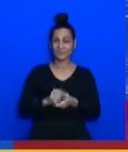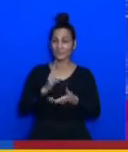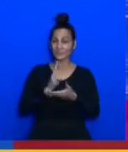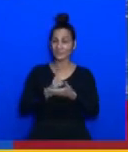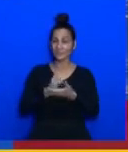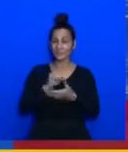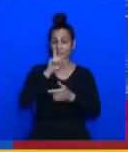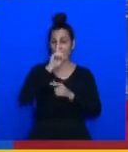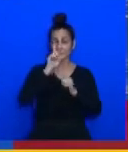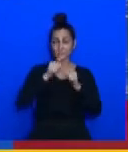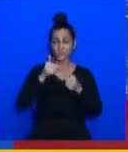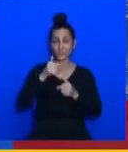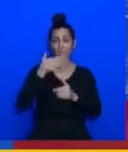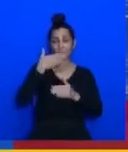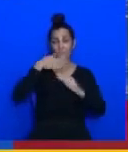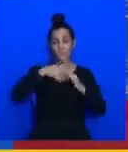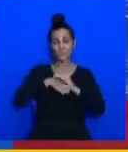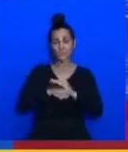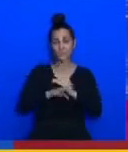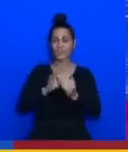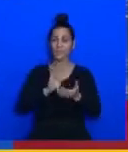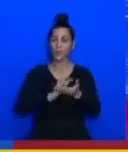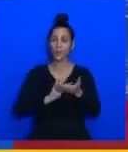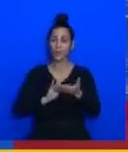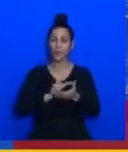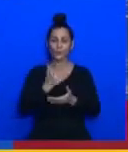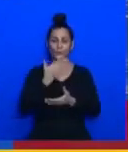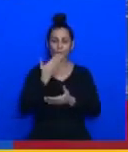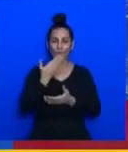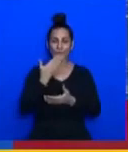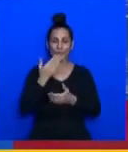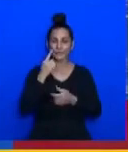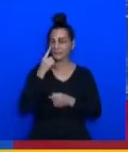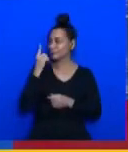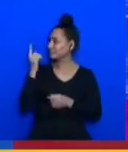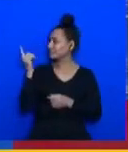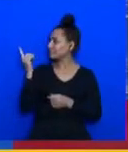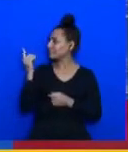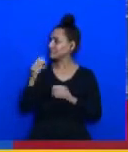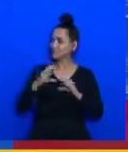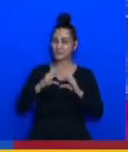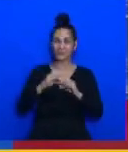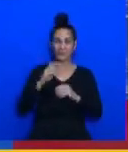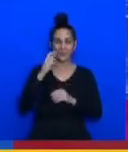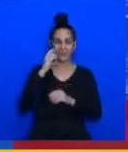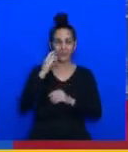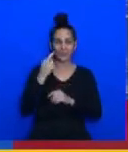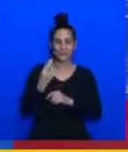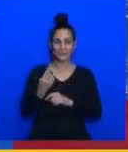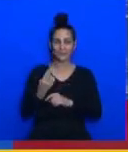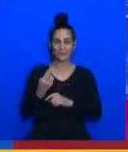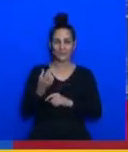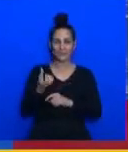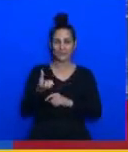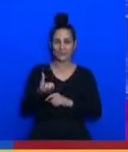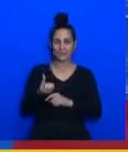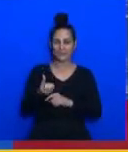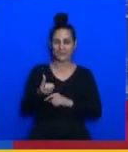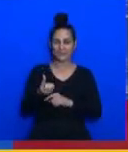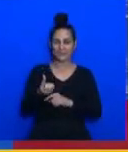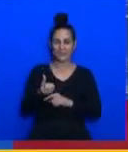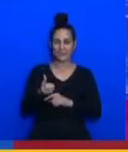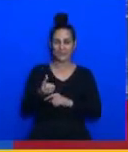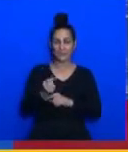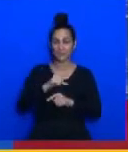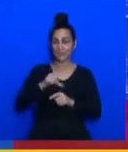Na sequência do dia de sorte tem time mania, tem loto fácil. Bola rosa, número 26. Rosa